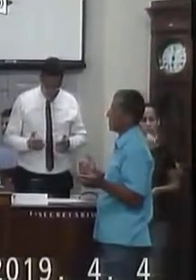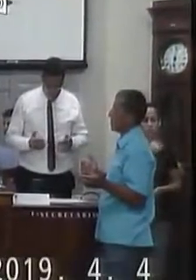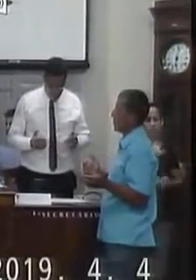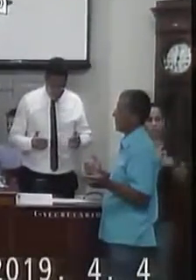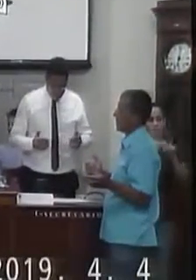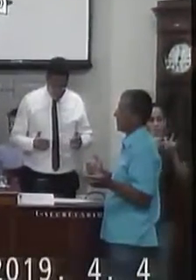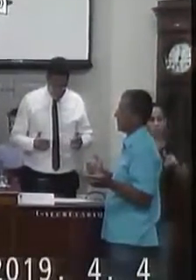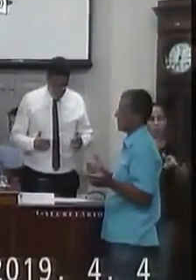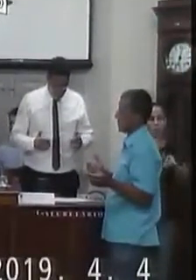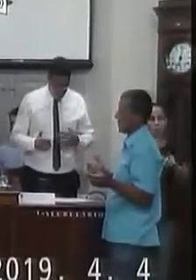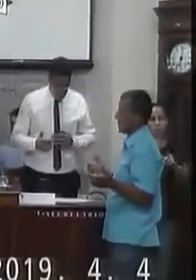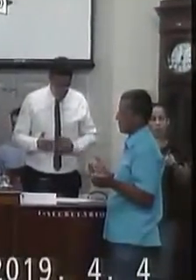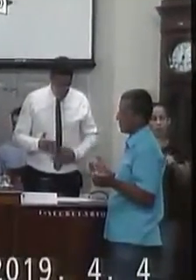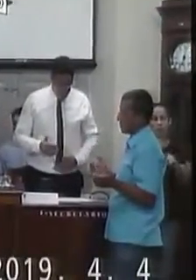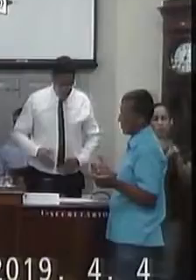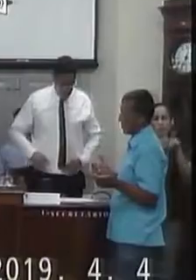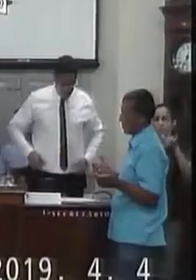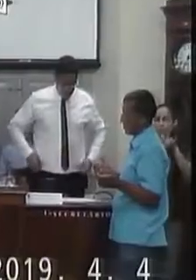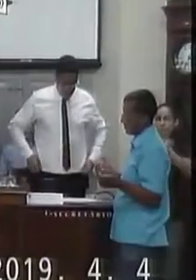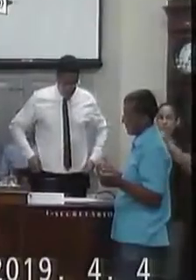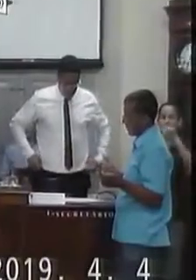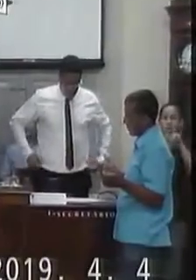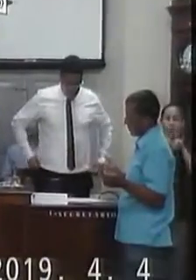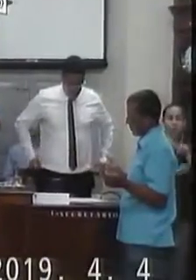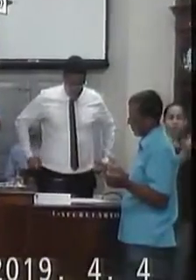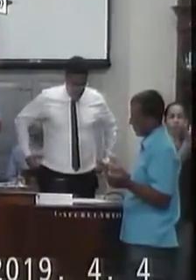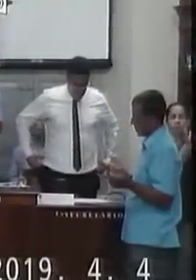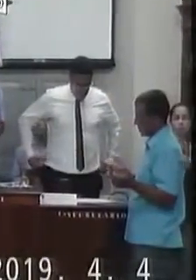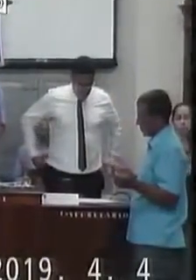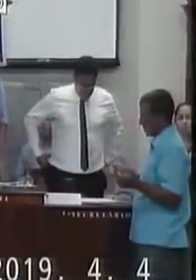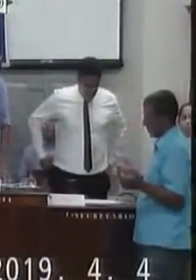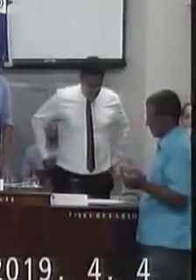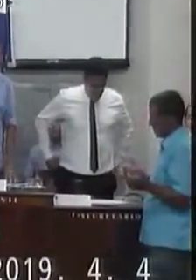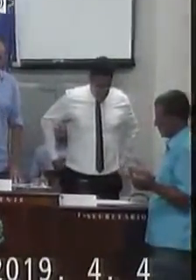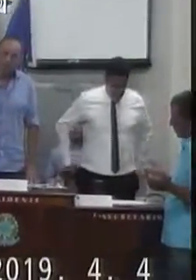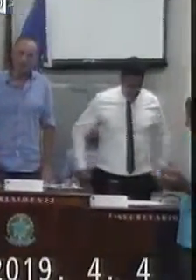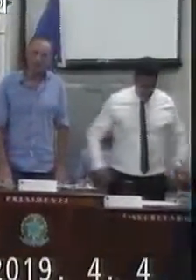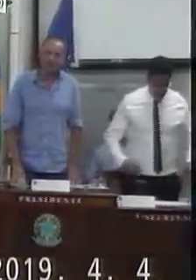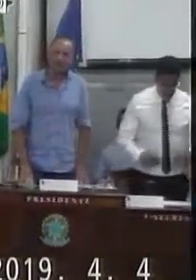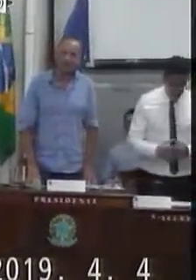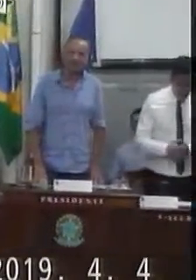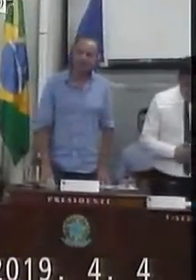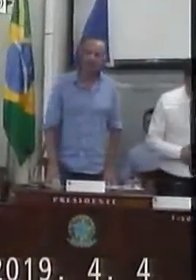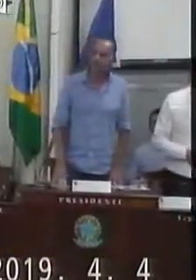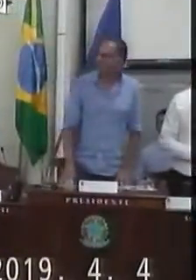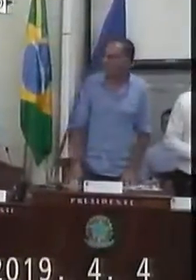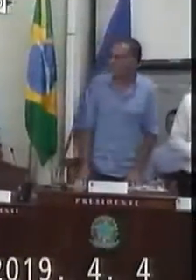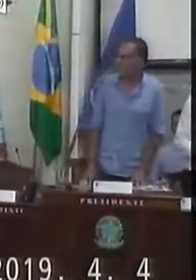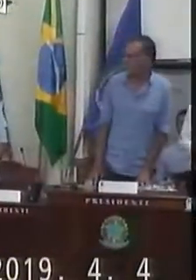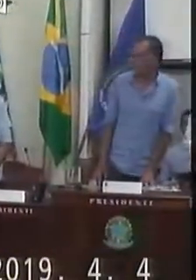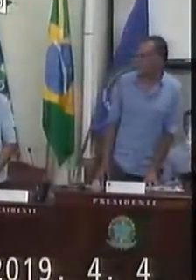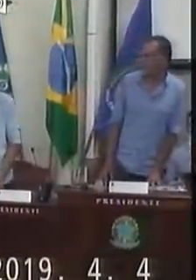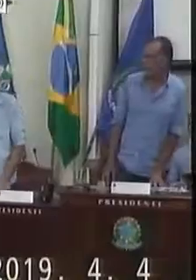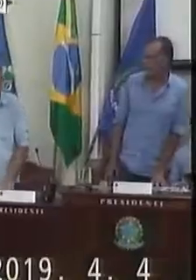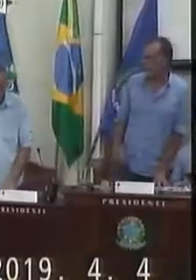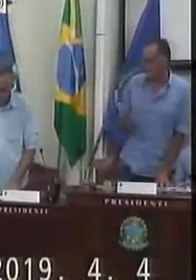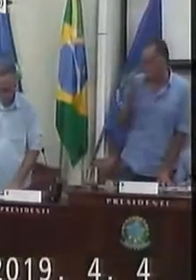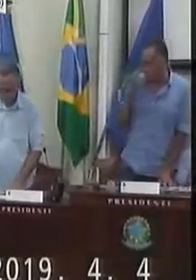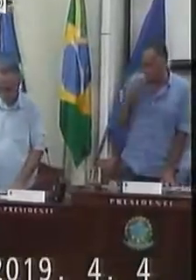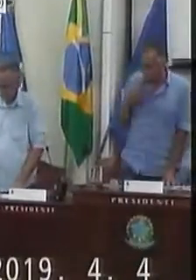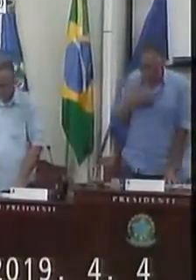as nossas ofensas, assim como nós perdoamos a quem nos tem ofendido. Não nos deixeis cair em tentação, mas livrai do